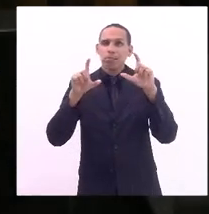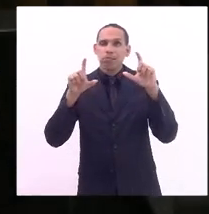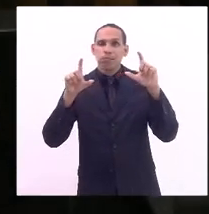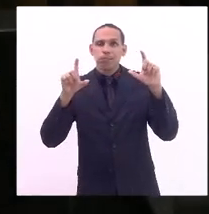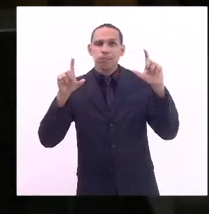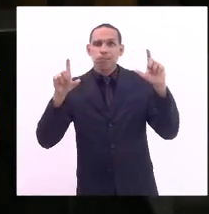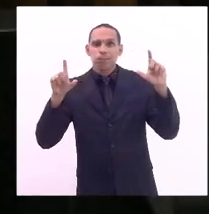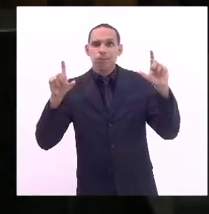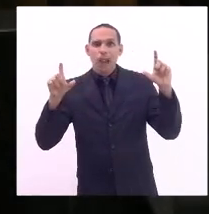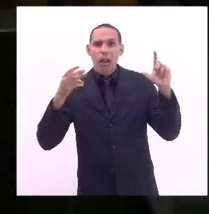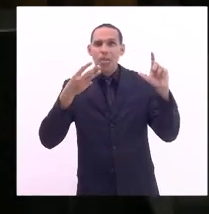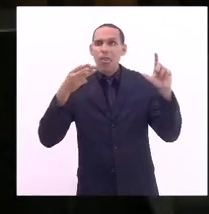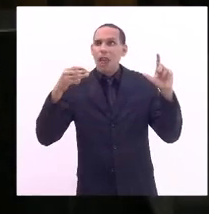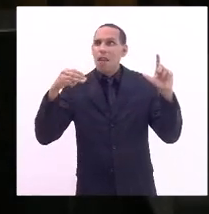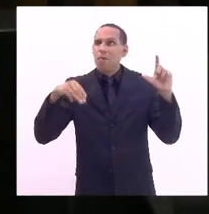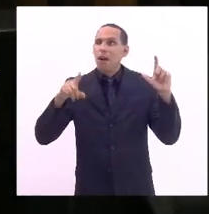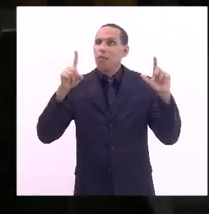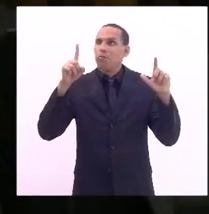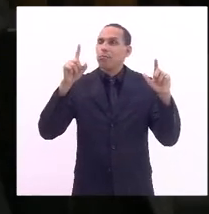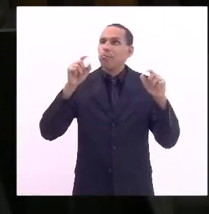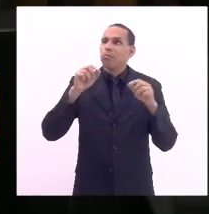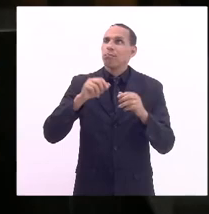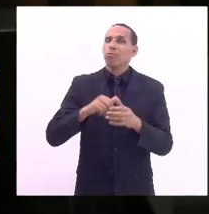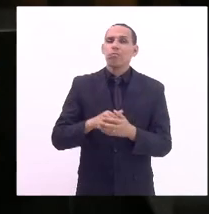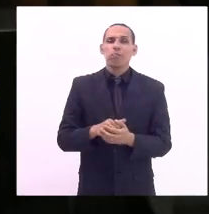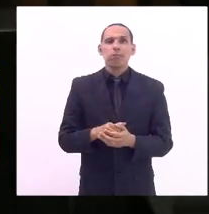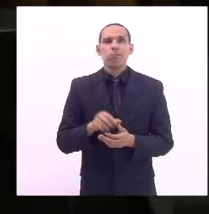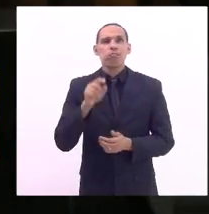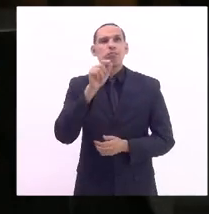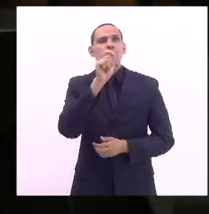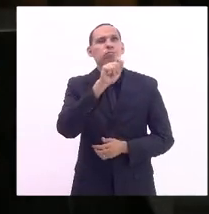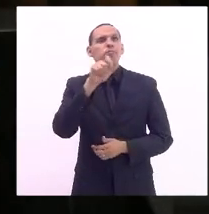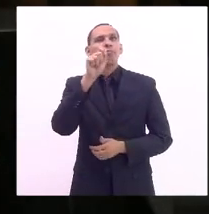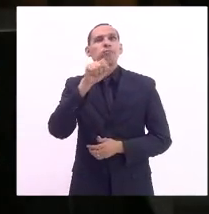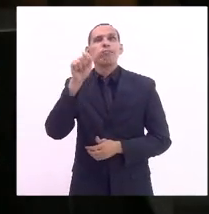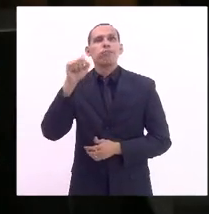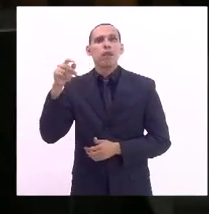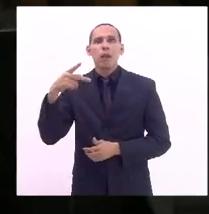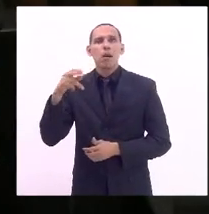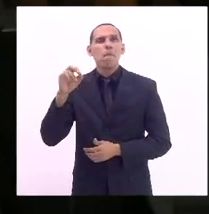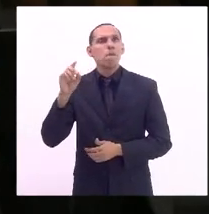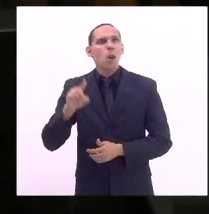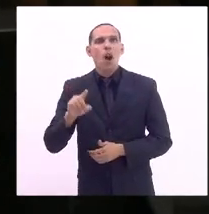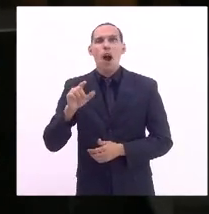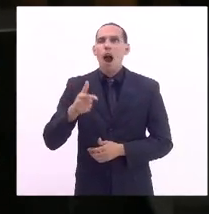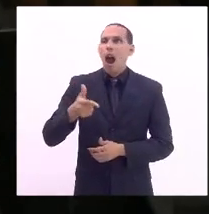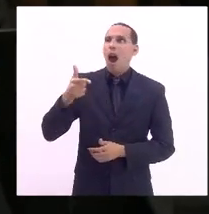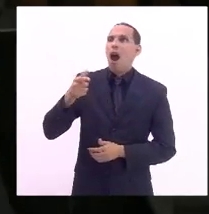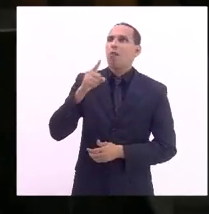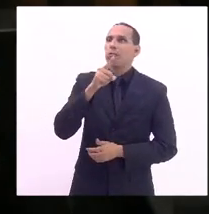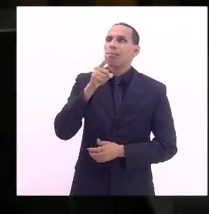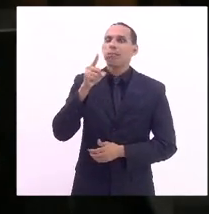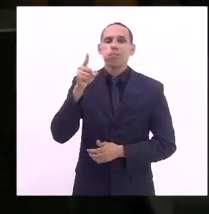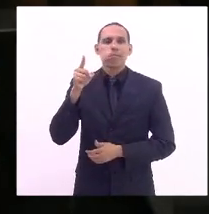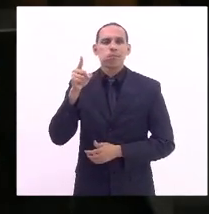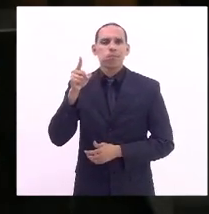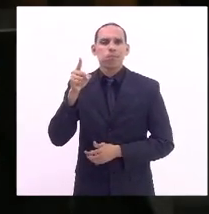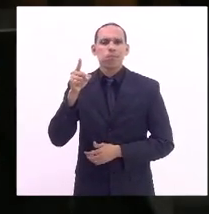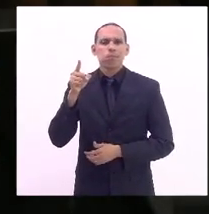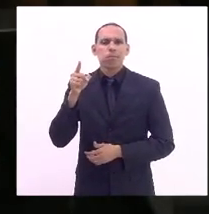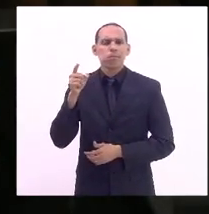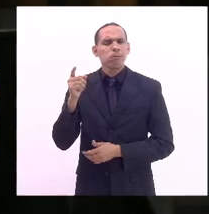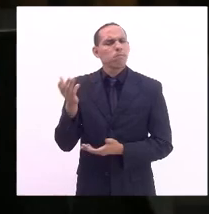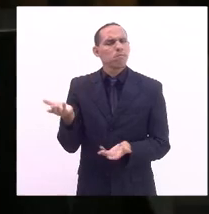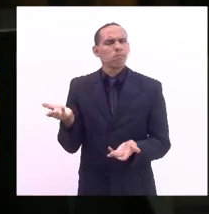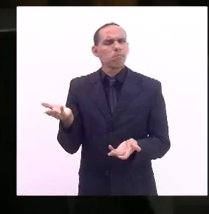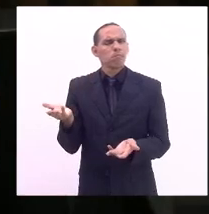3 metros por 1 de altura, está escrito aqui na minha frente, pró-armas. Por que que eles não